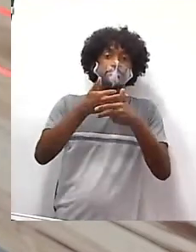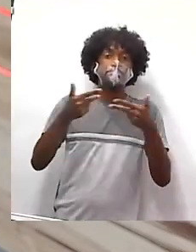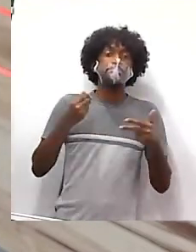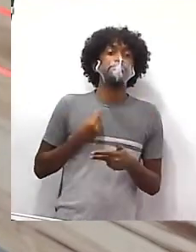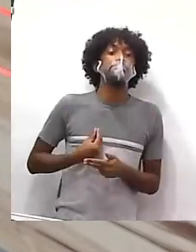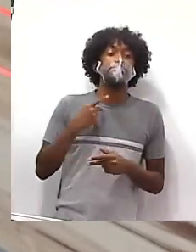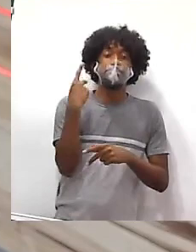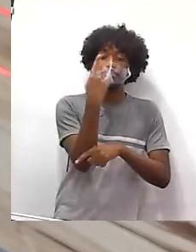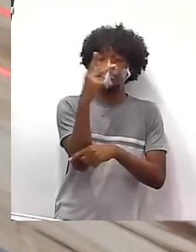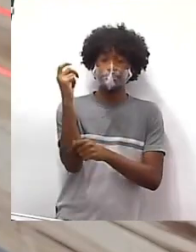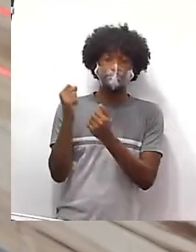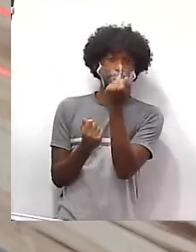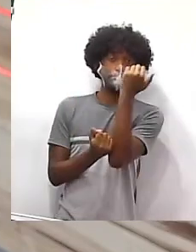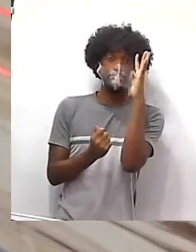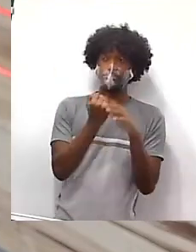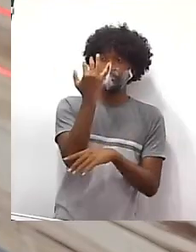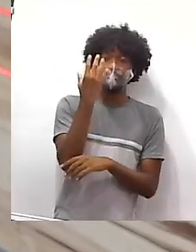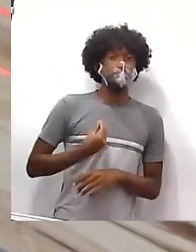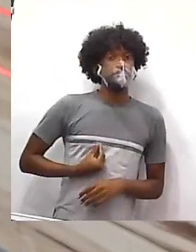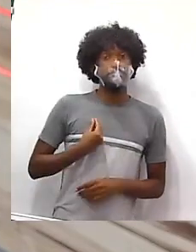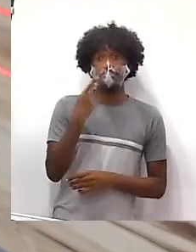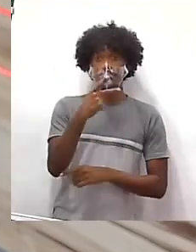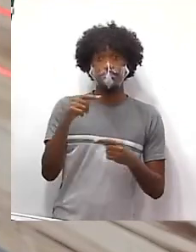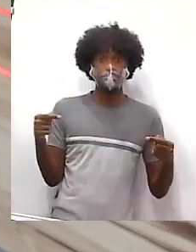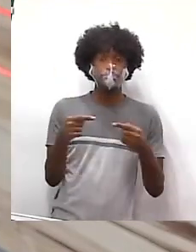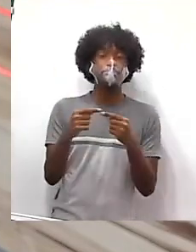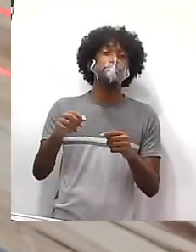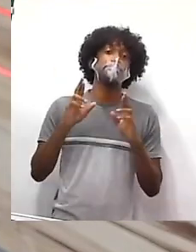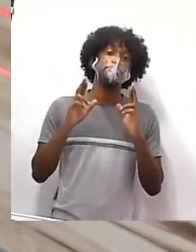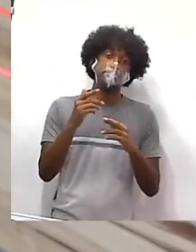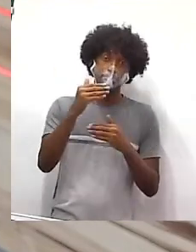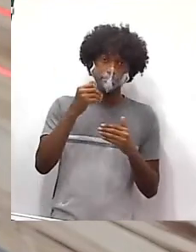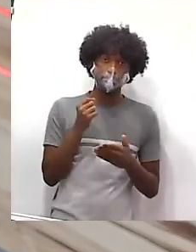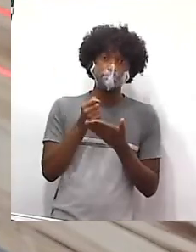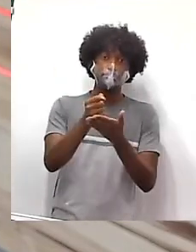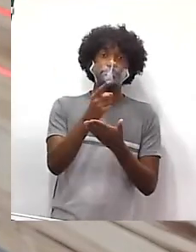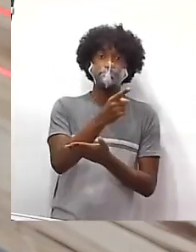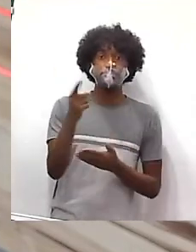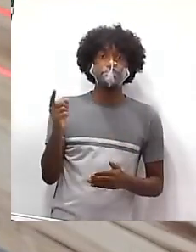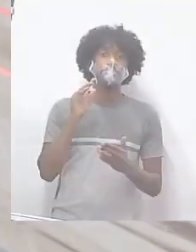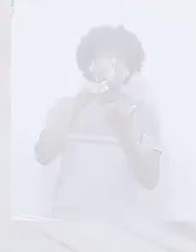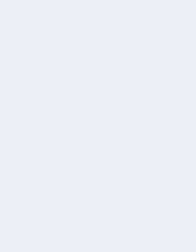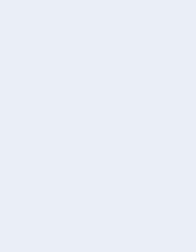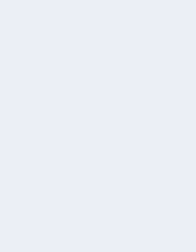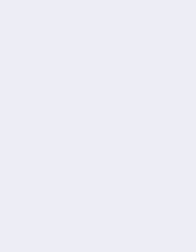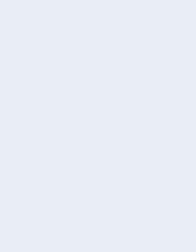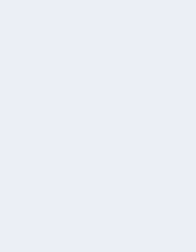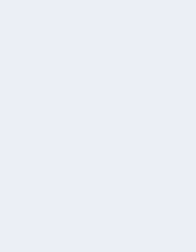habitat que deve se viver. Então espero ter ajudado vocês. Até a próxima aula.